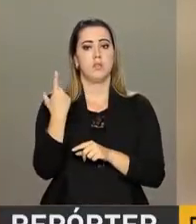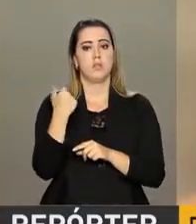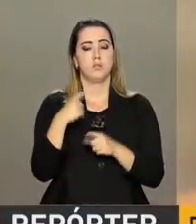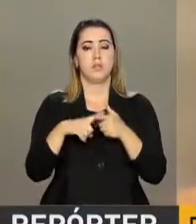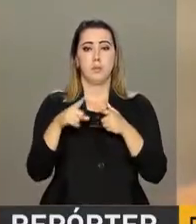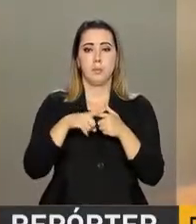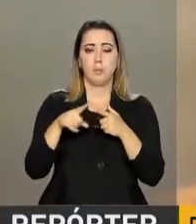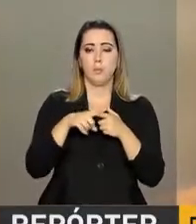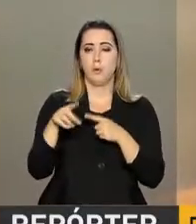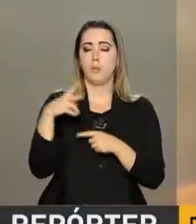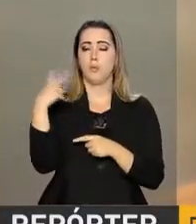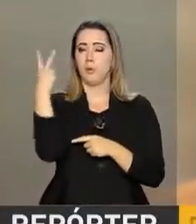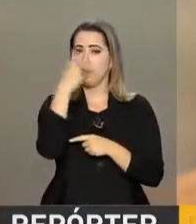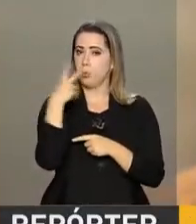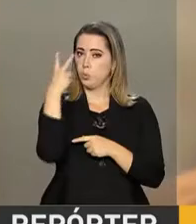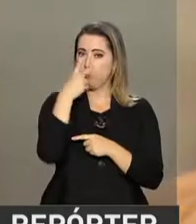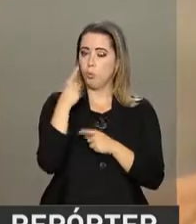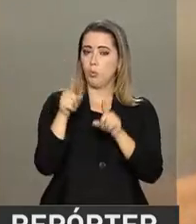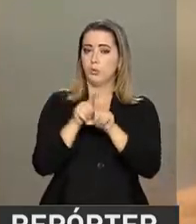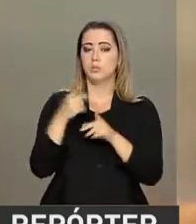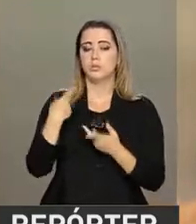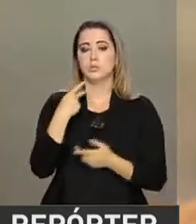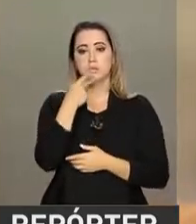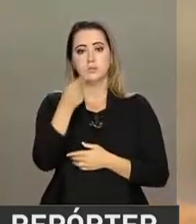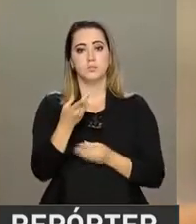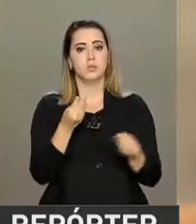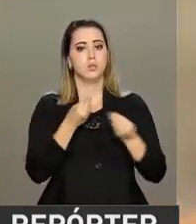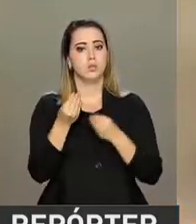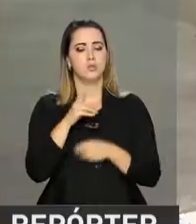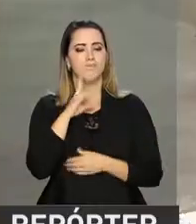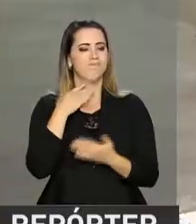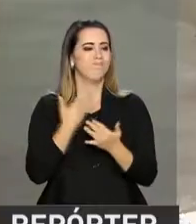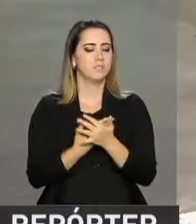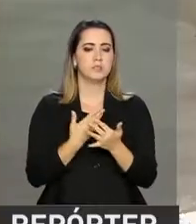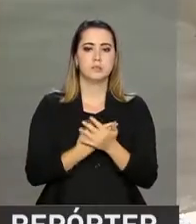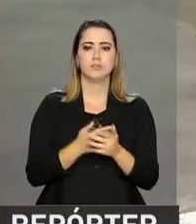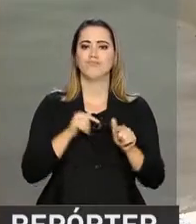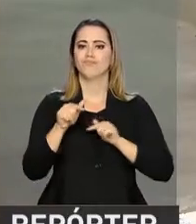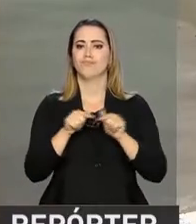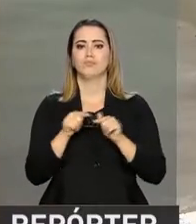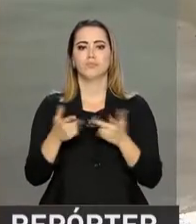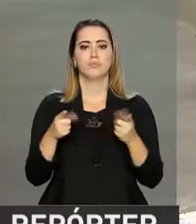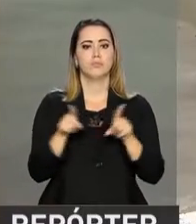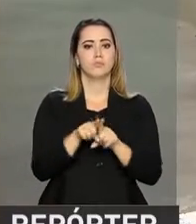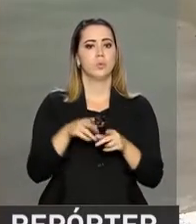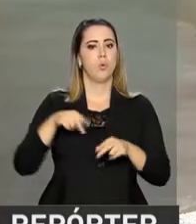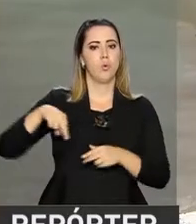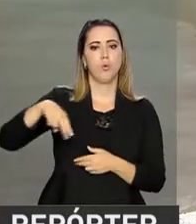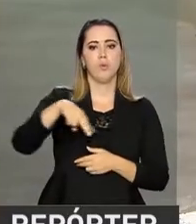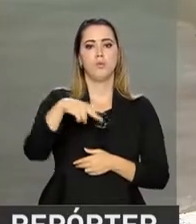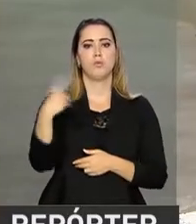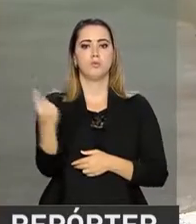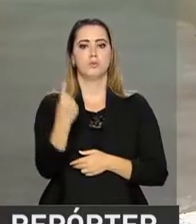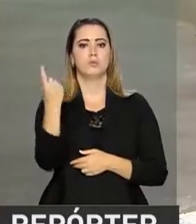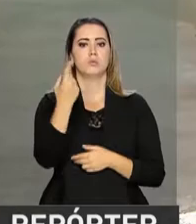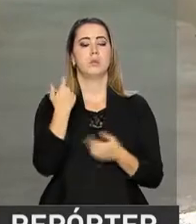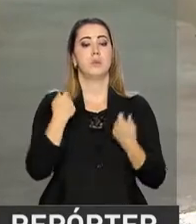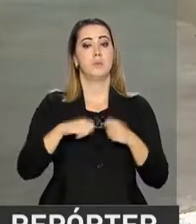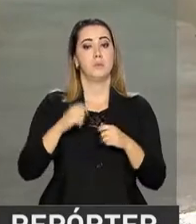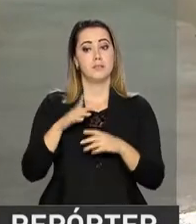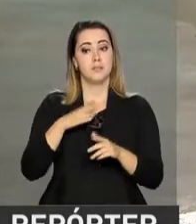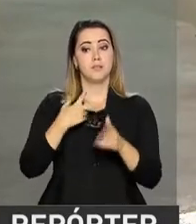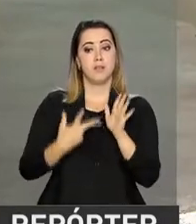ceratocone, doença que afeta a visão, ele conta que não conseguia mais estudar, trabalhar ou andar sozinho. Precisava